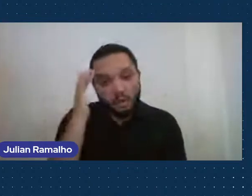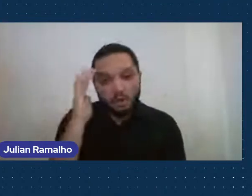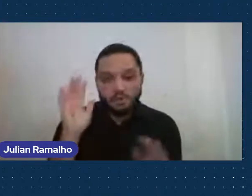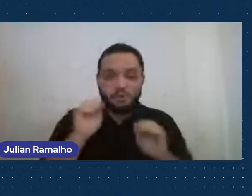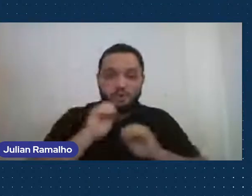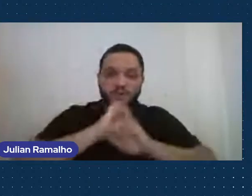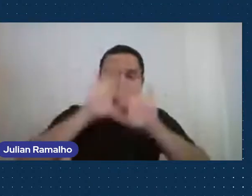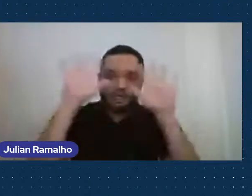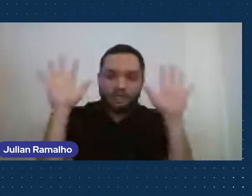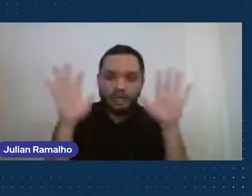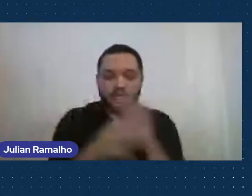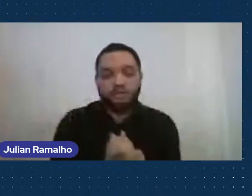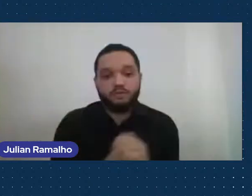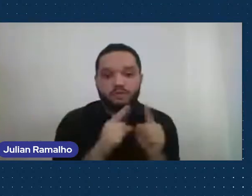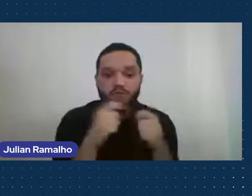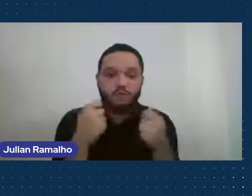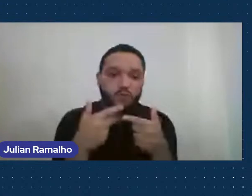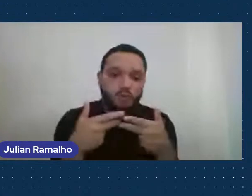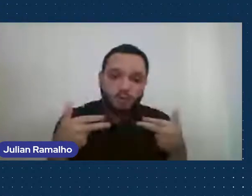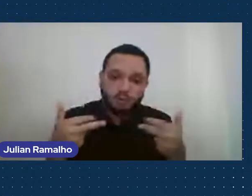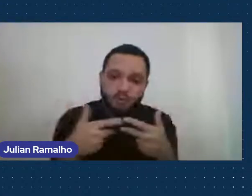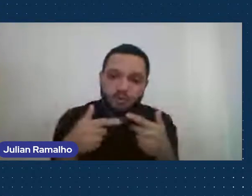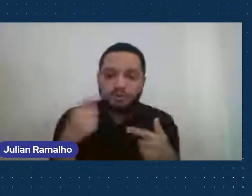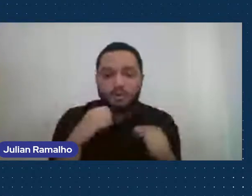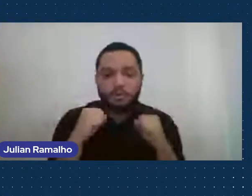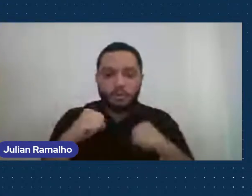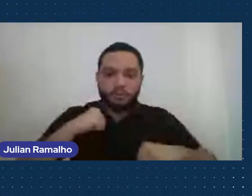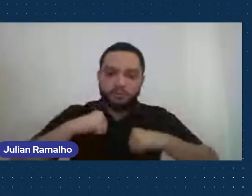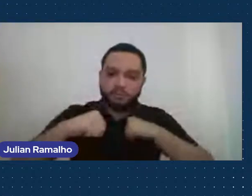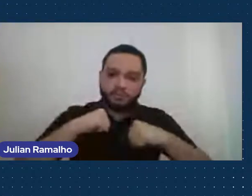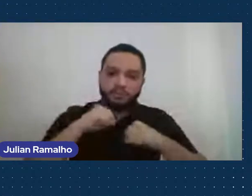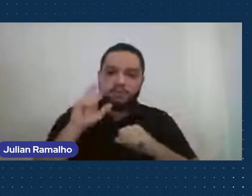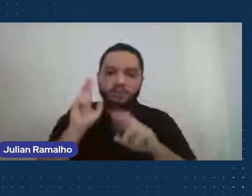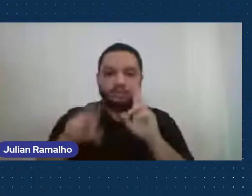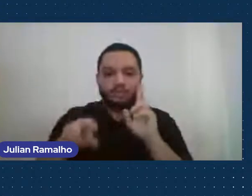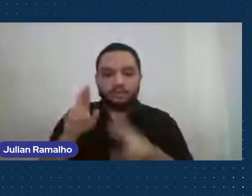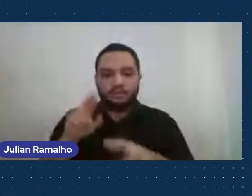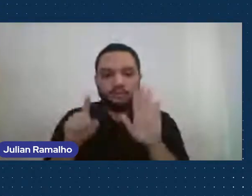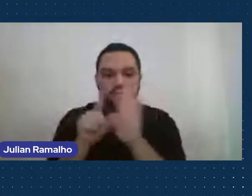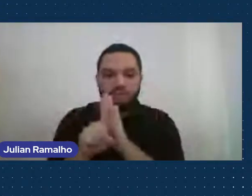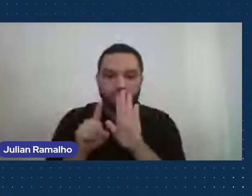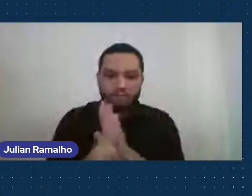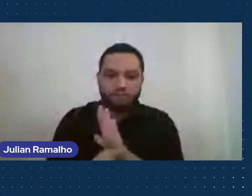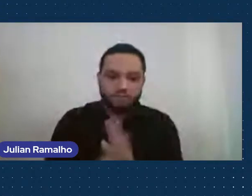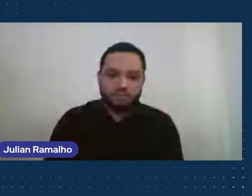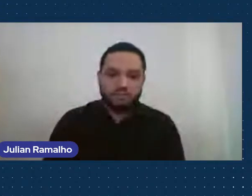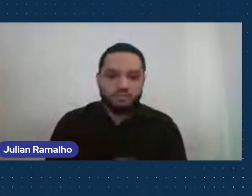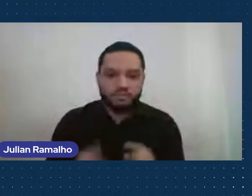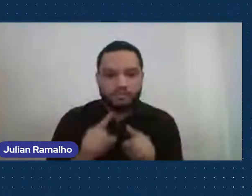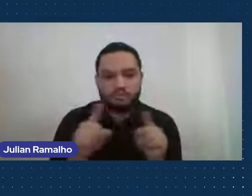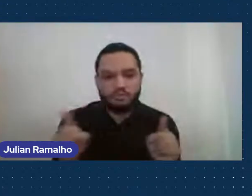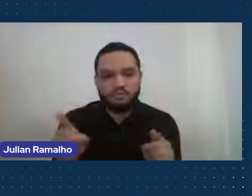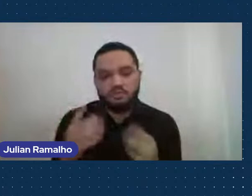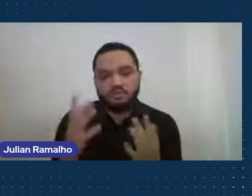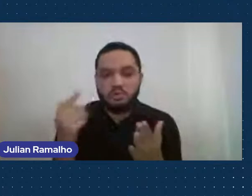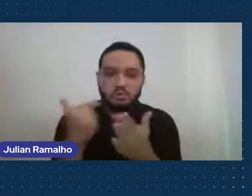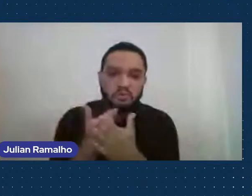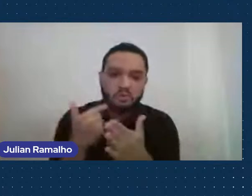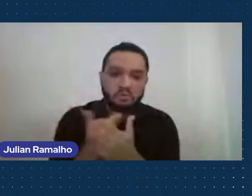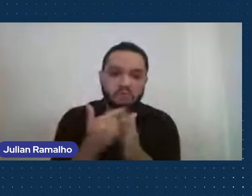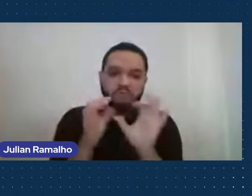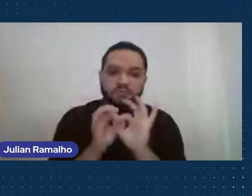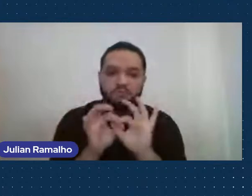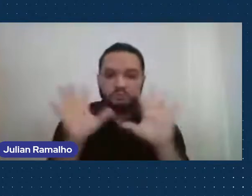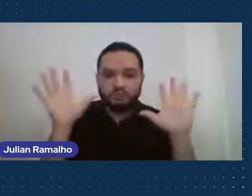me coloco aqui à disposição para a gente debater e responder algumas perguntas que vocês ainda queiram me fazer,